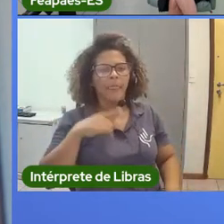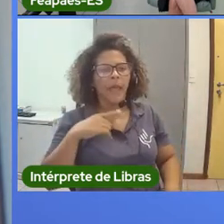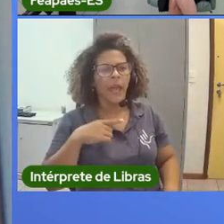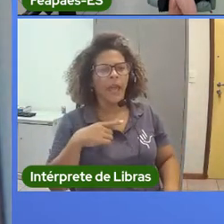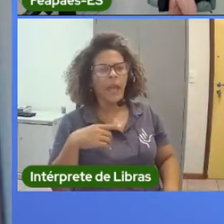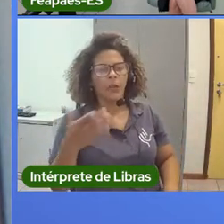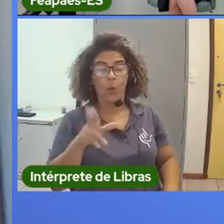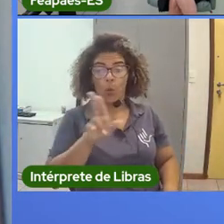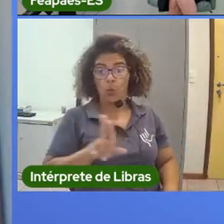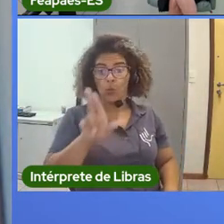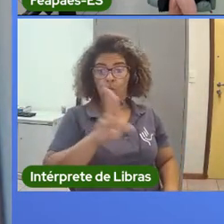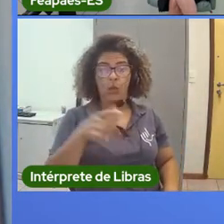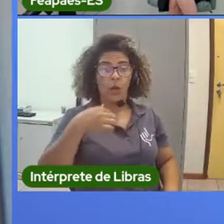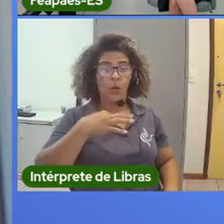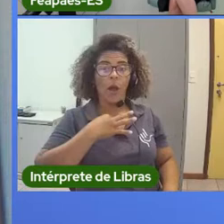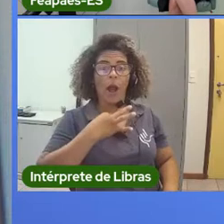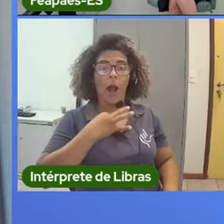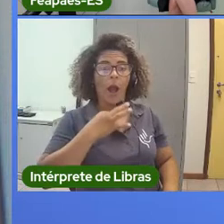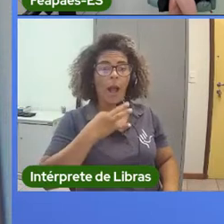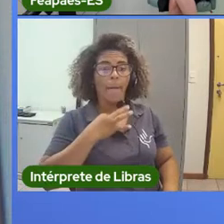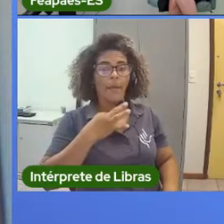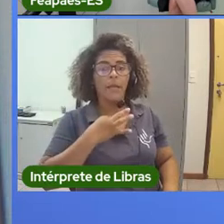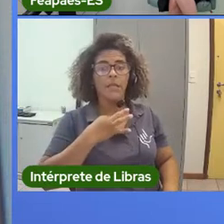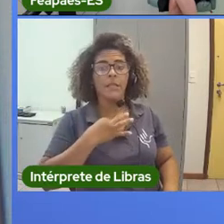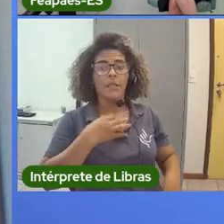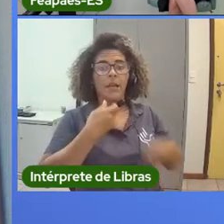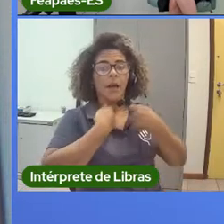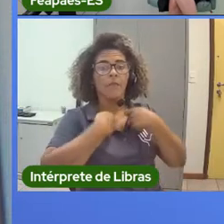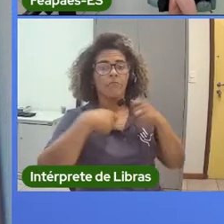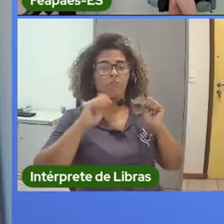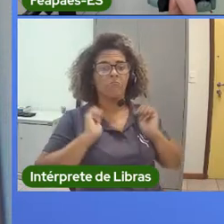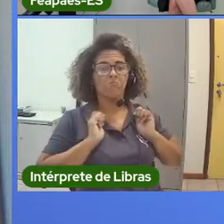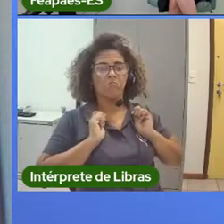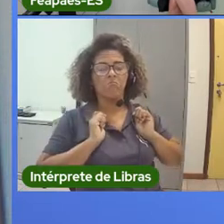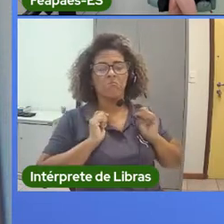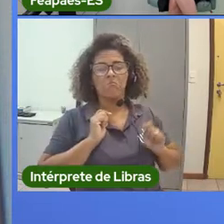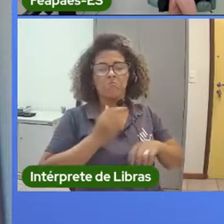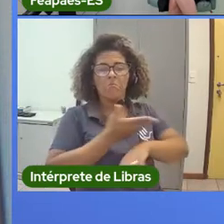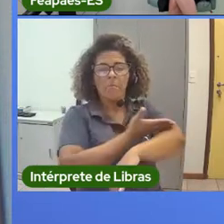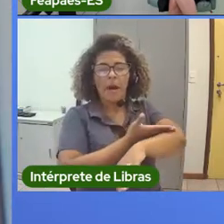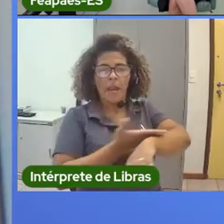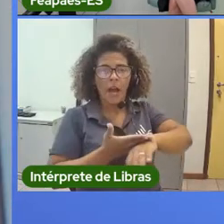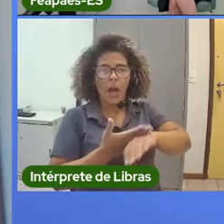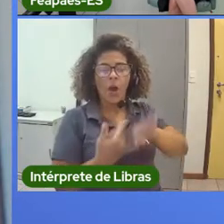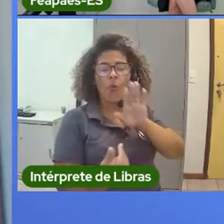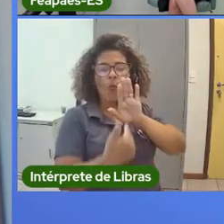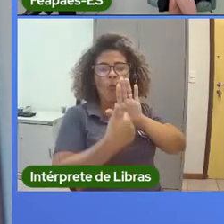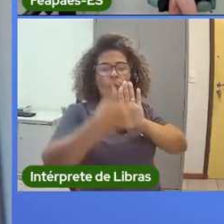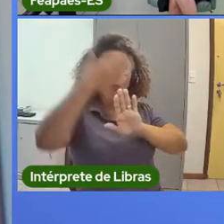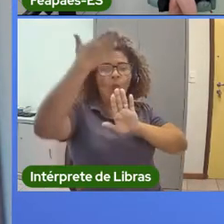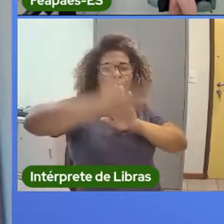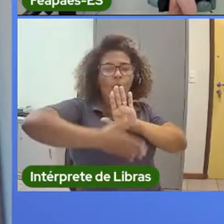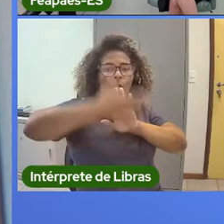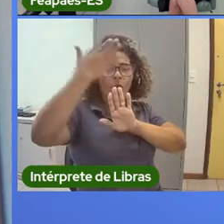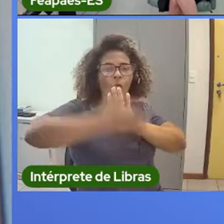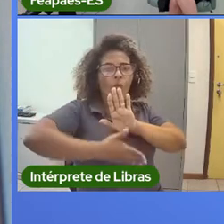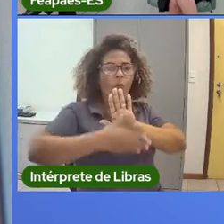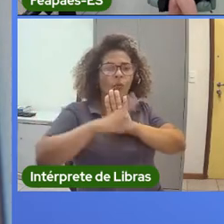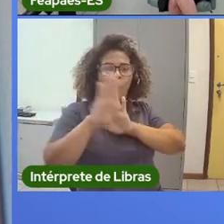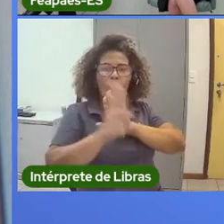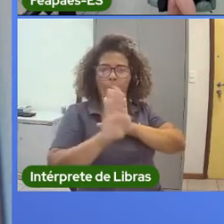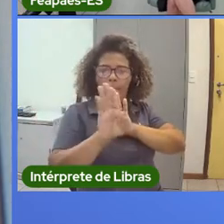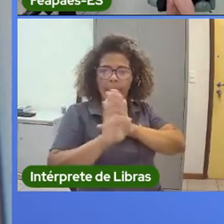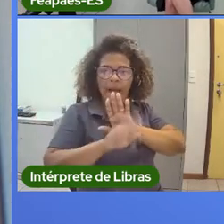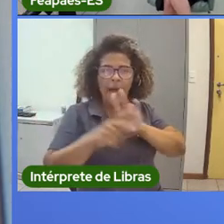estou usando aqui uma camisa gelo branca, ao fundo tem aqui uma parede bege, que